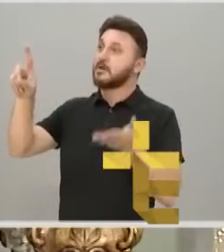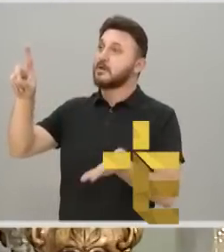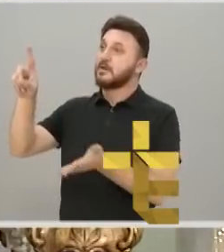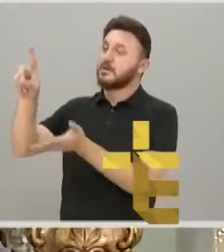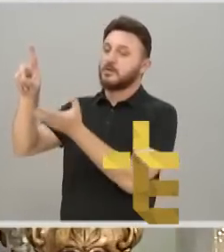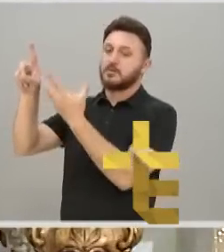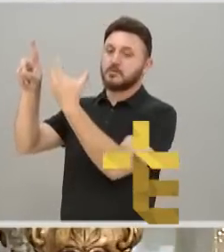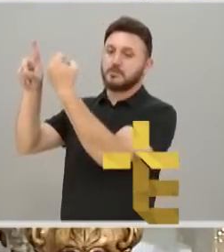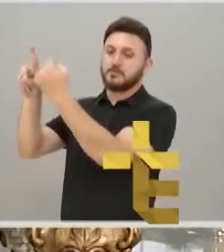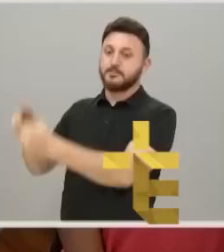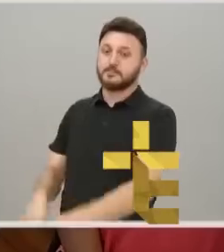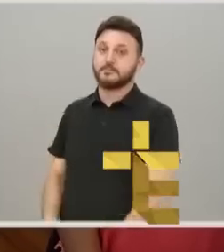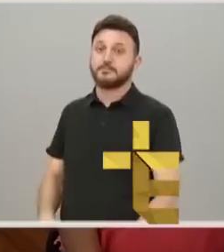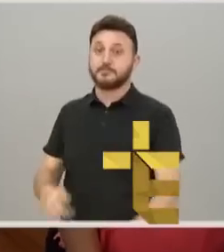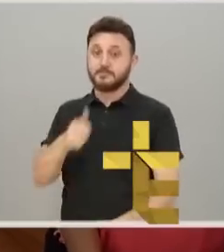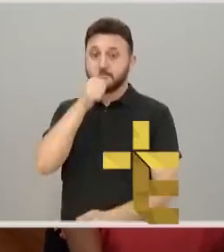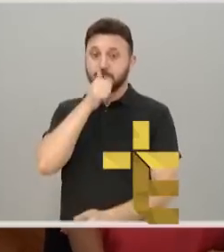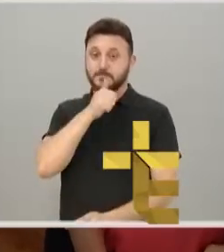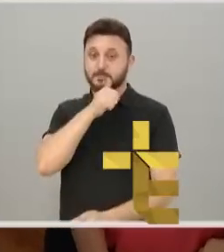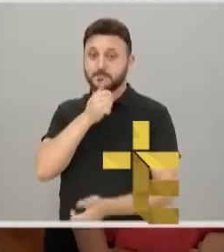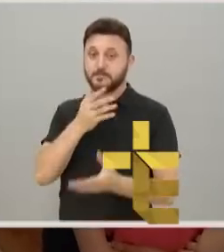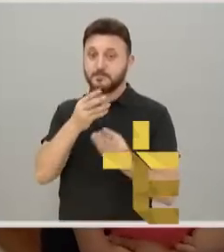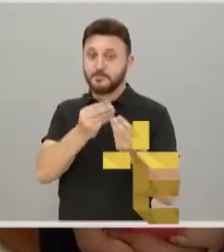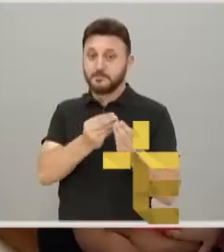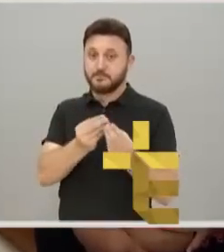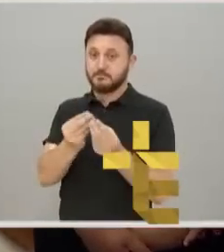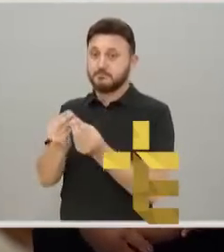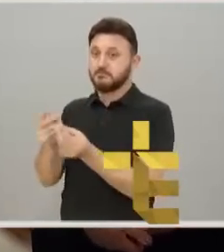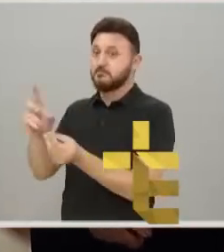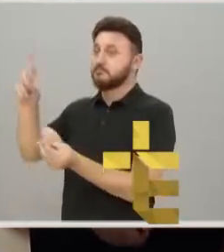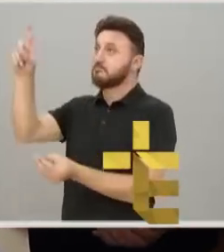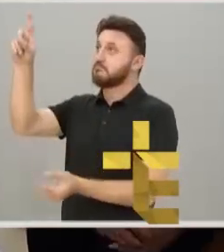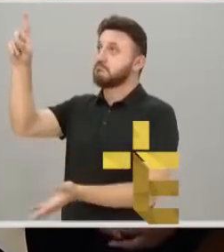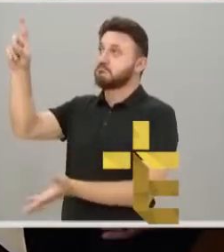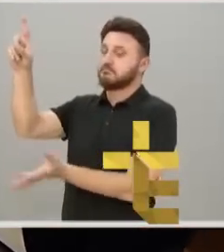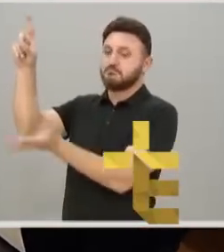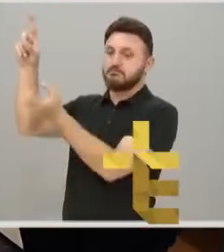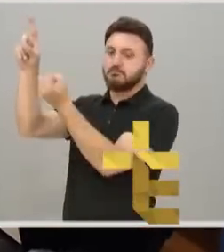Pai Todo-Poderoso. Receba o Senhor por tuas